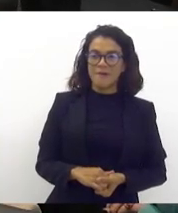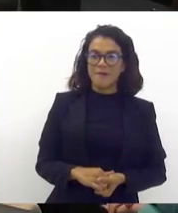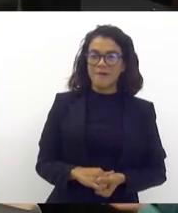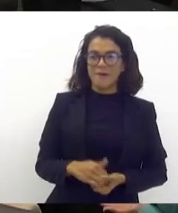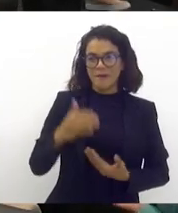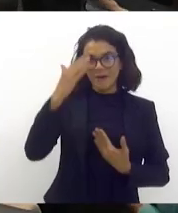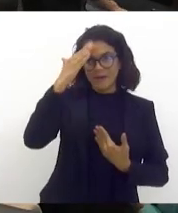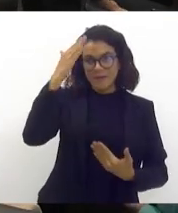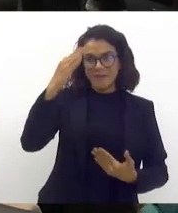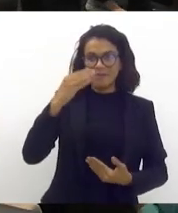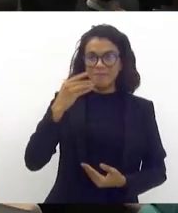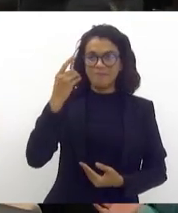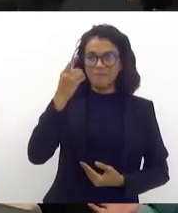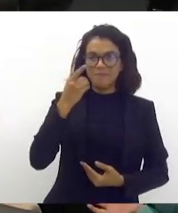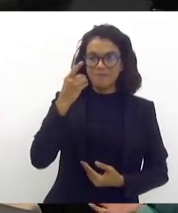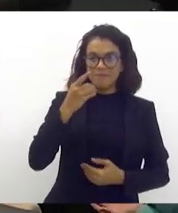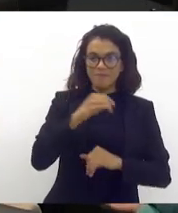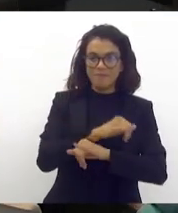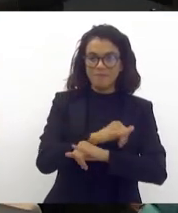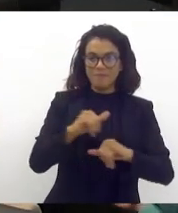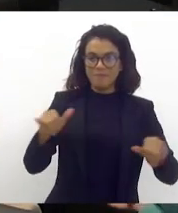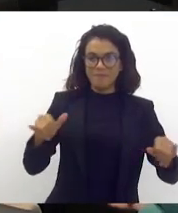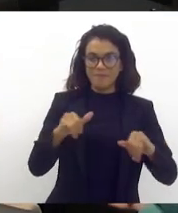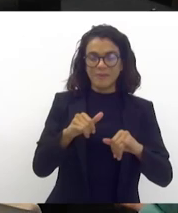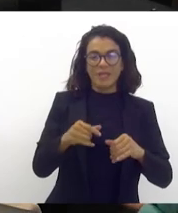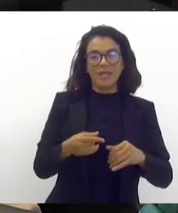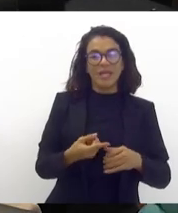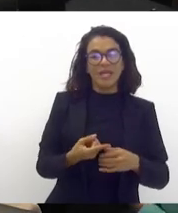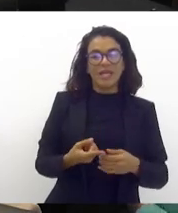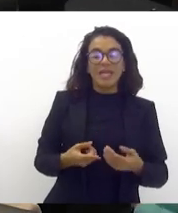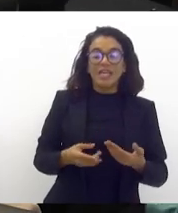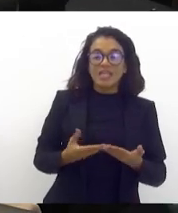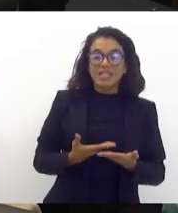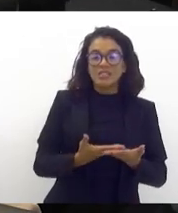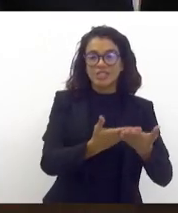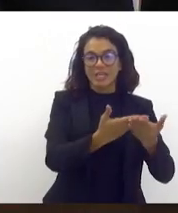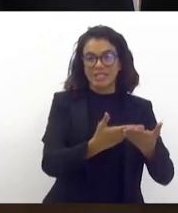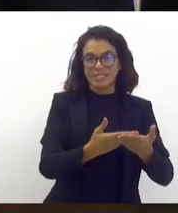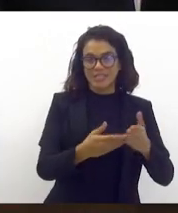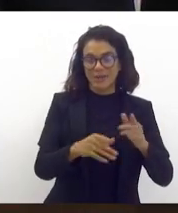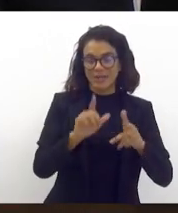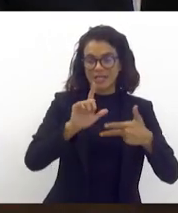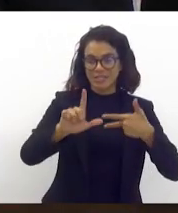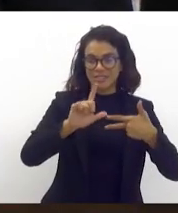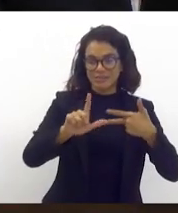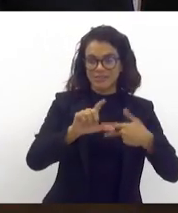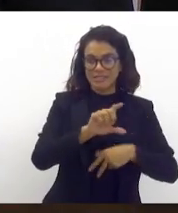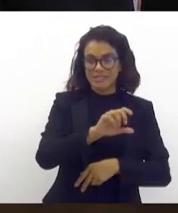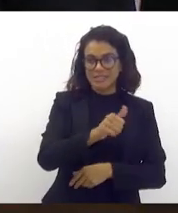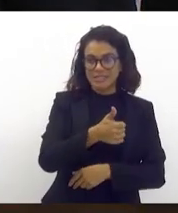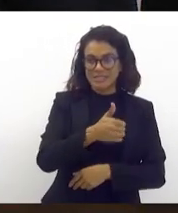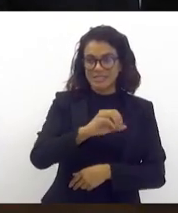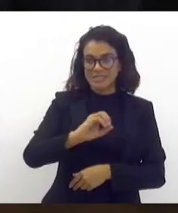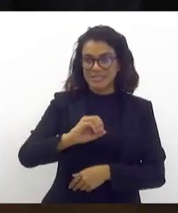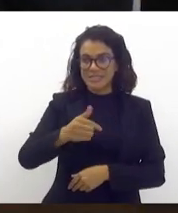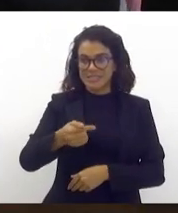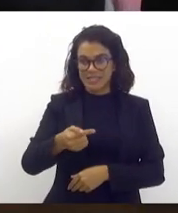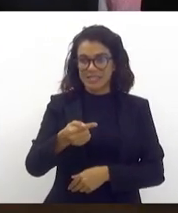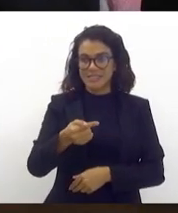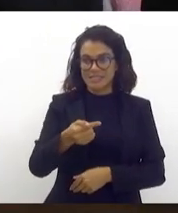Muito obrigado, deputada. Anuncio indicação legislativa número 107/2023, de autoria do deputado Rosenberg